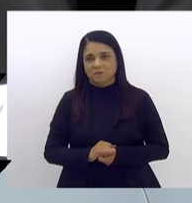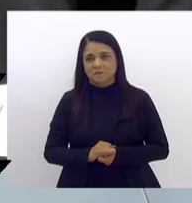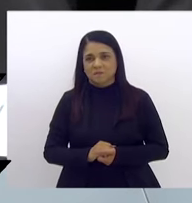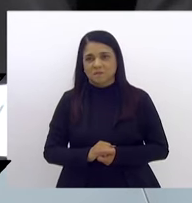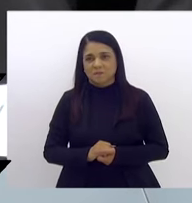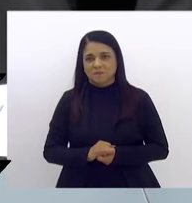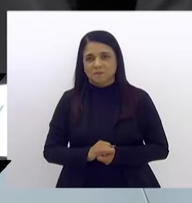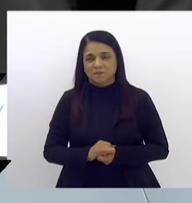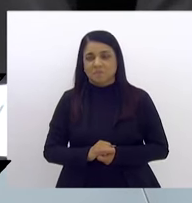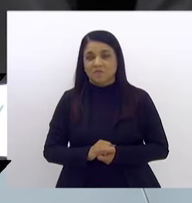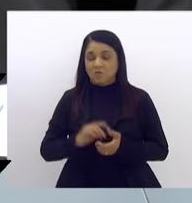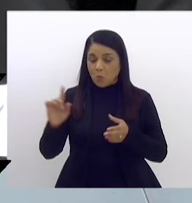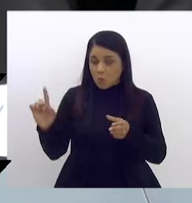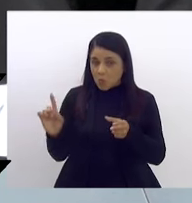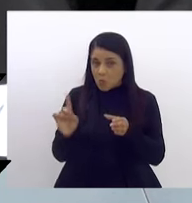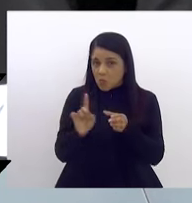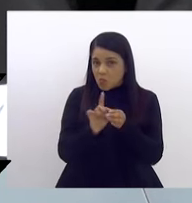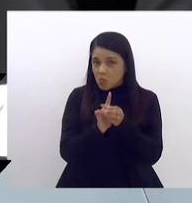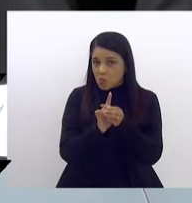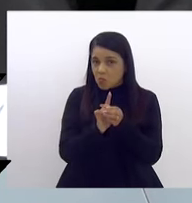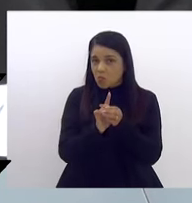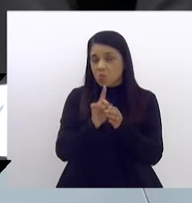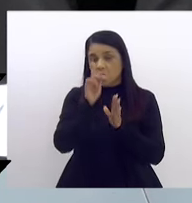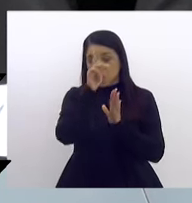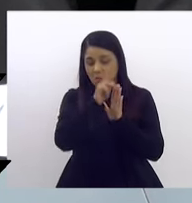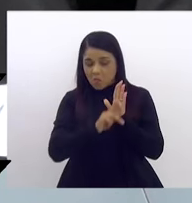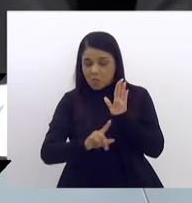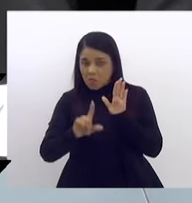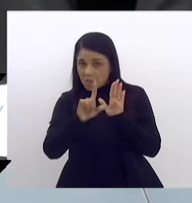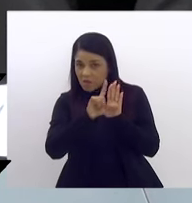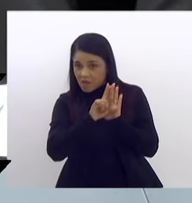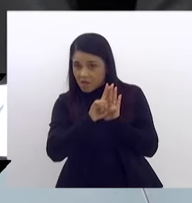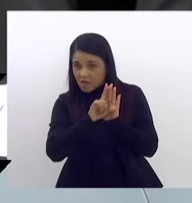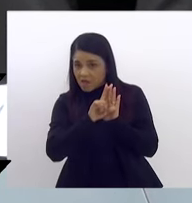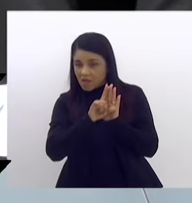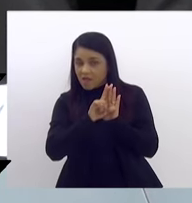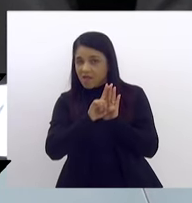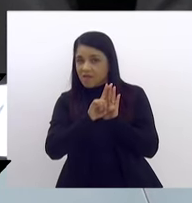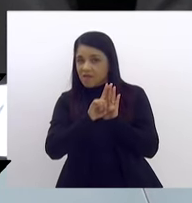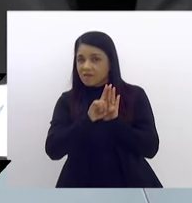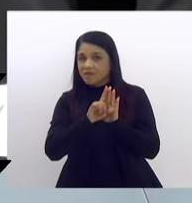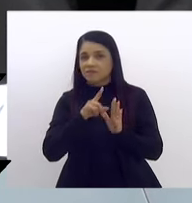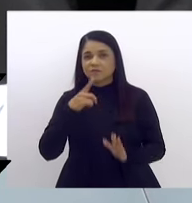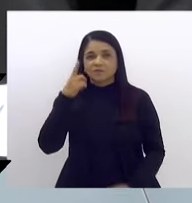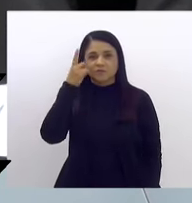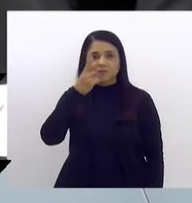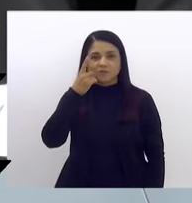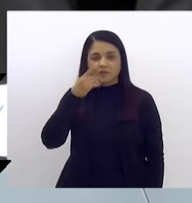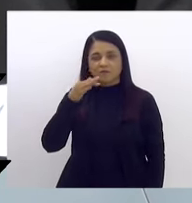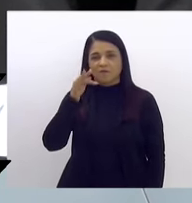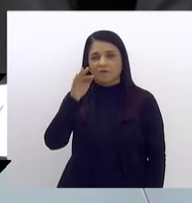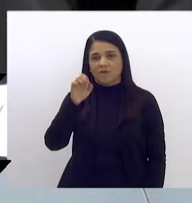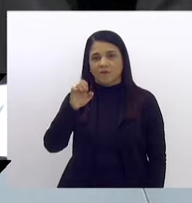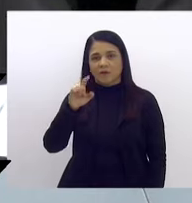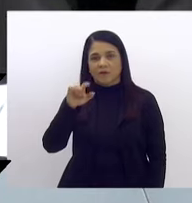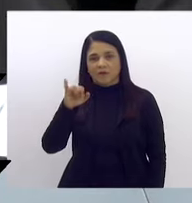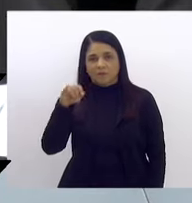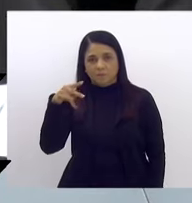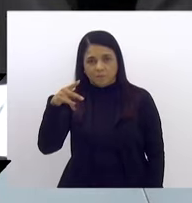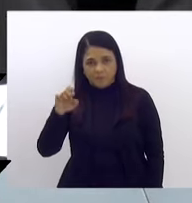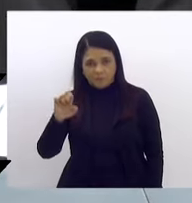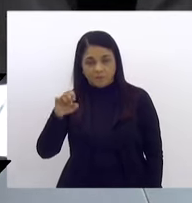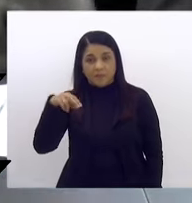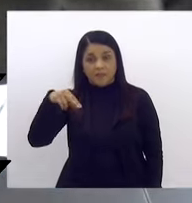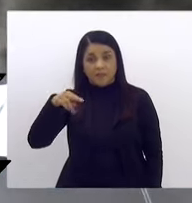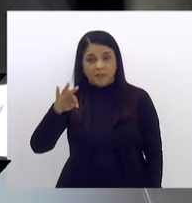tornou coautor de um projeto de lei do deputado Felipe Neto